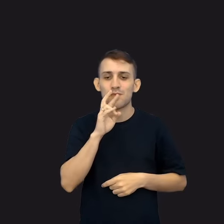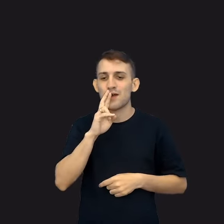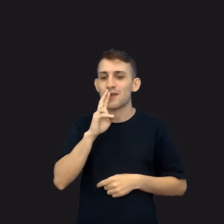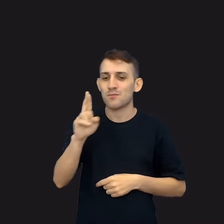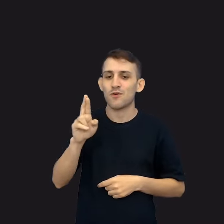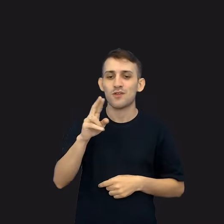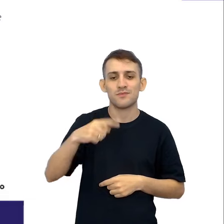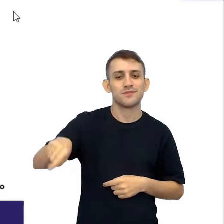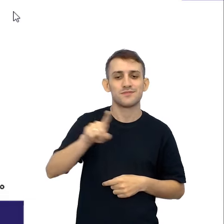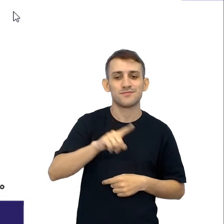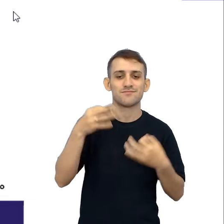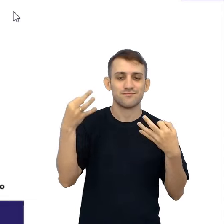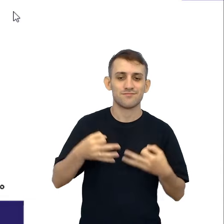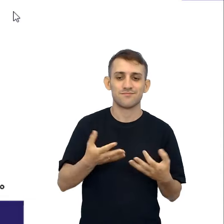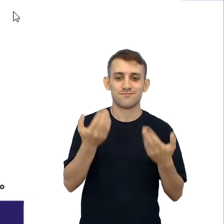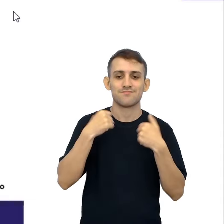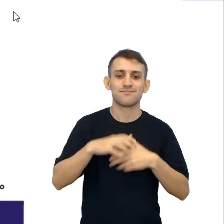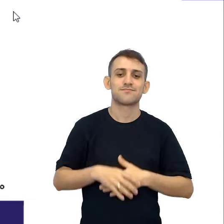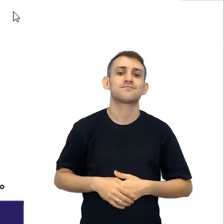para isso, tá bom? Então, vamos lá.